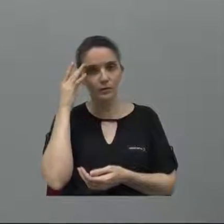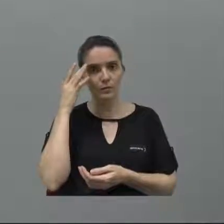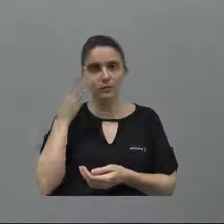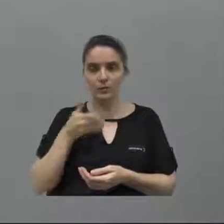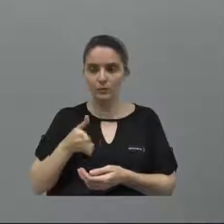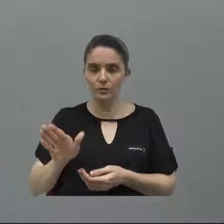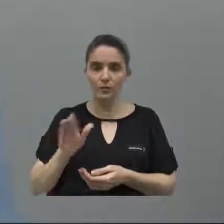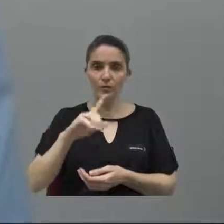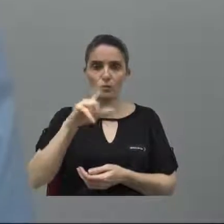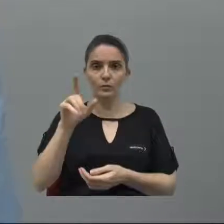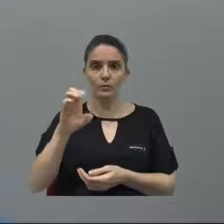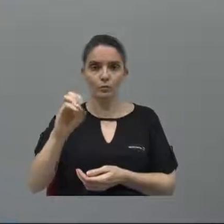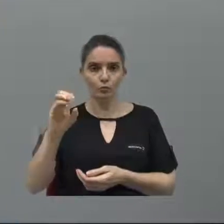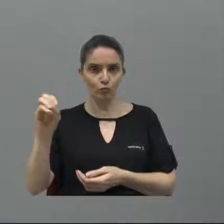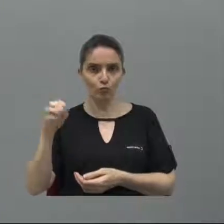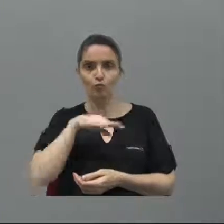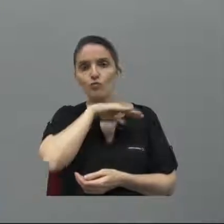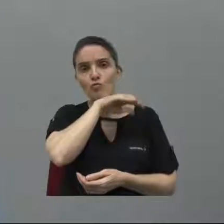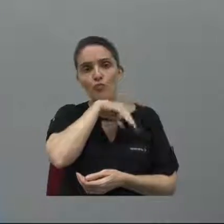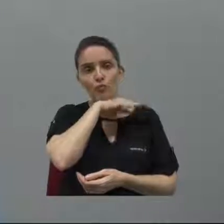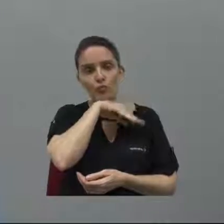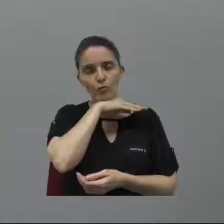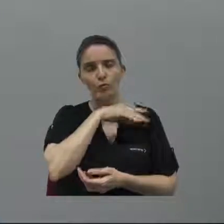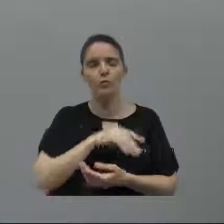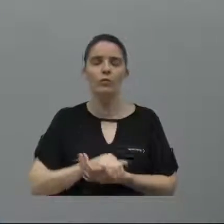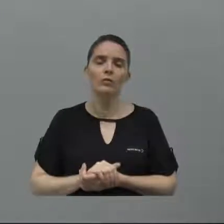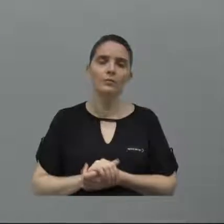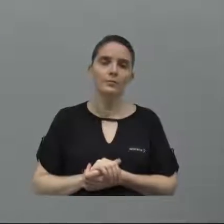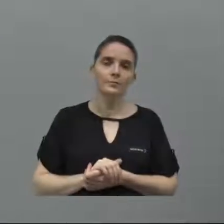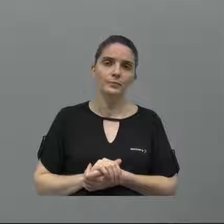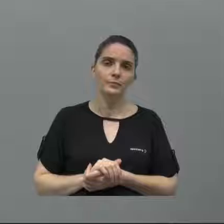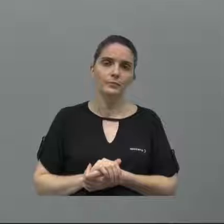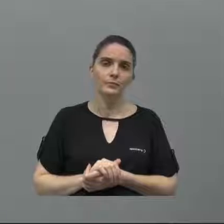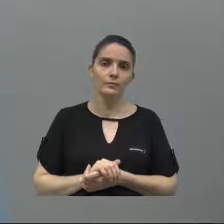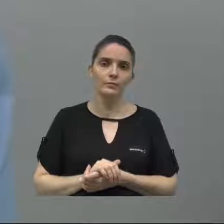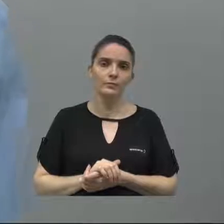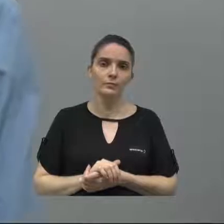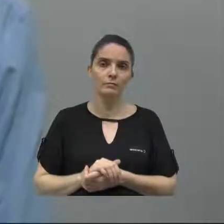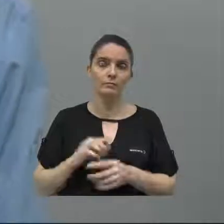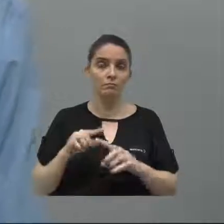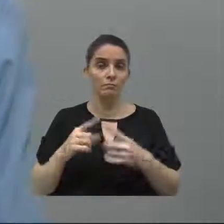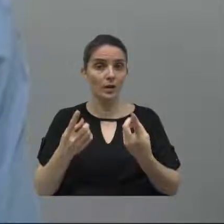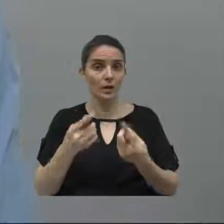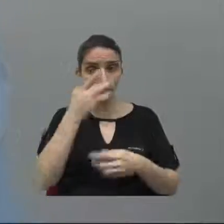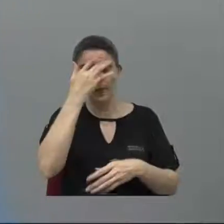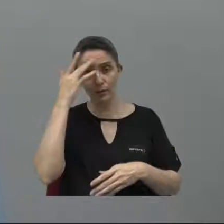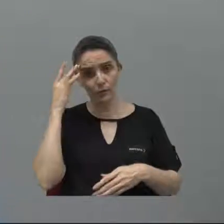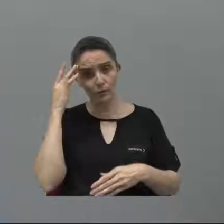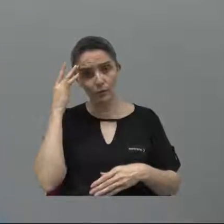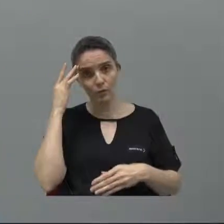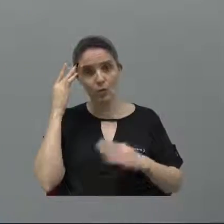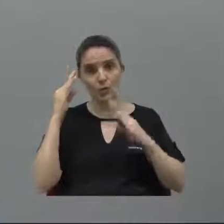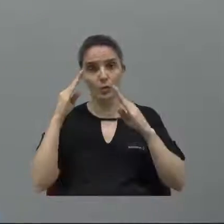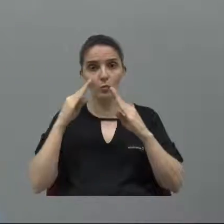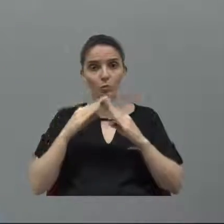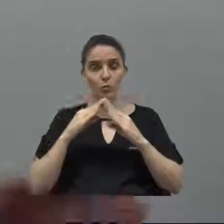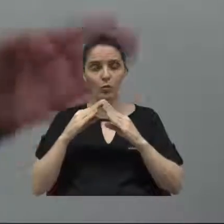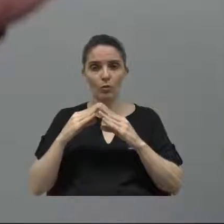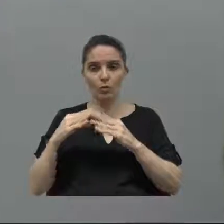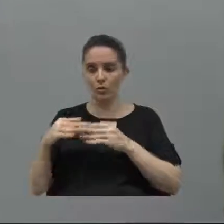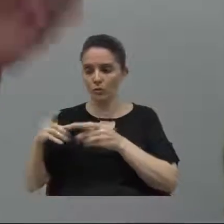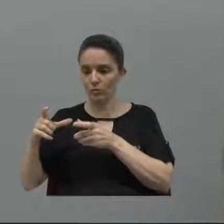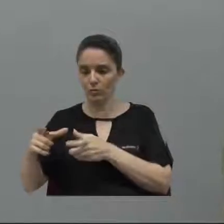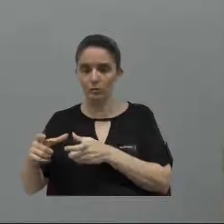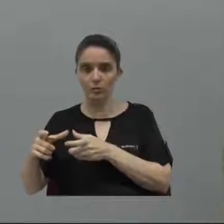do zoológico, eu conhecia como zoológico, na CME, Alberto Savoy, que mora no Nossa Senhora das Dores e quer